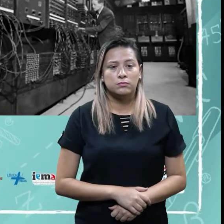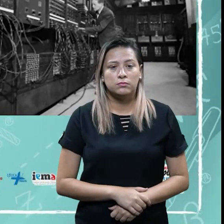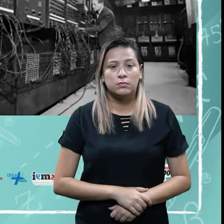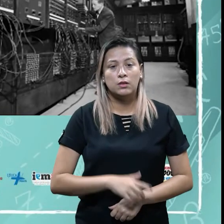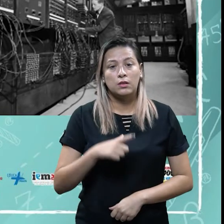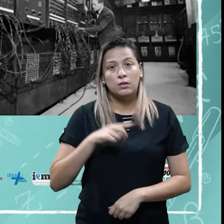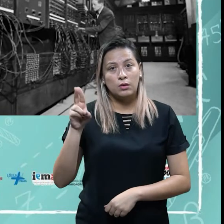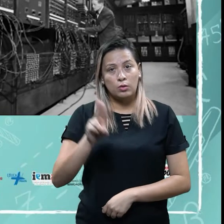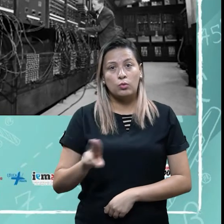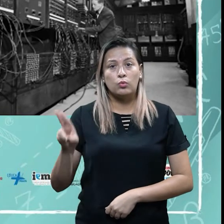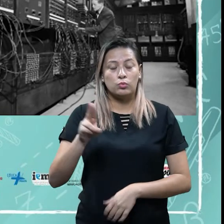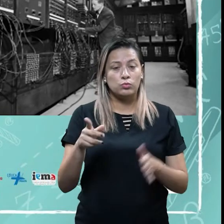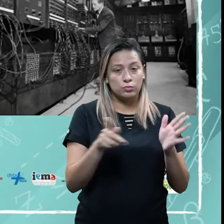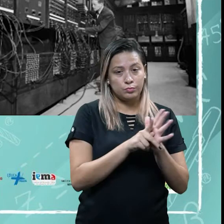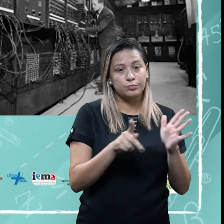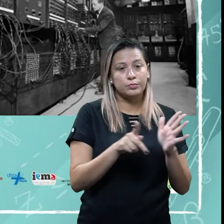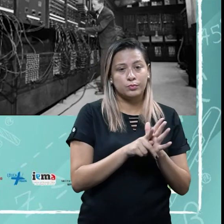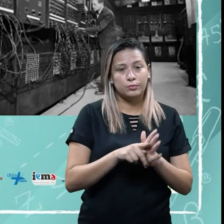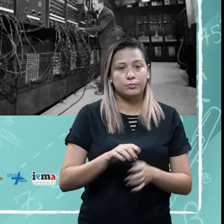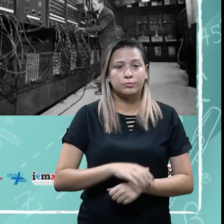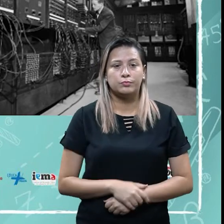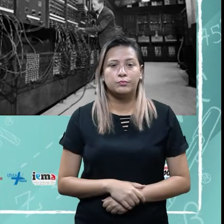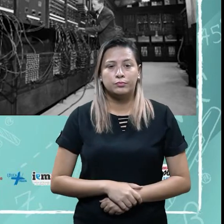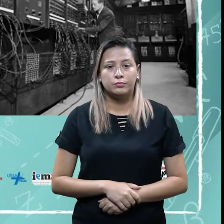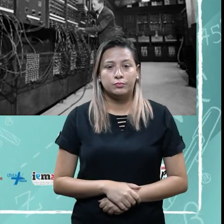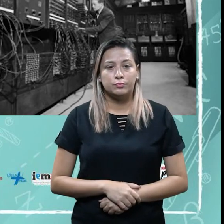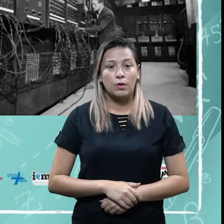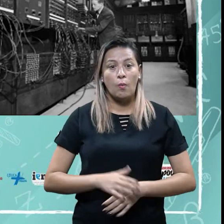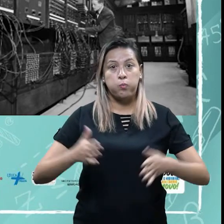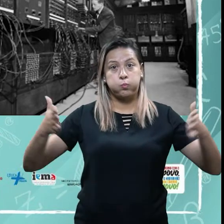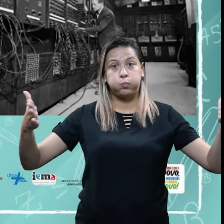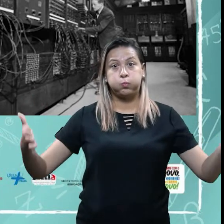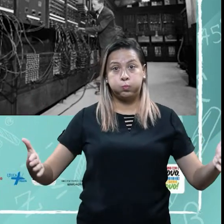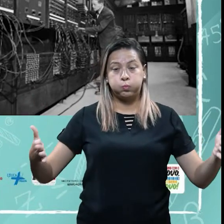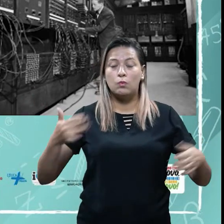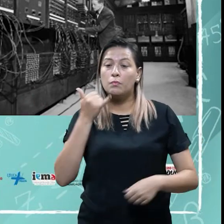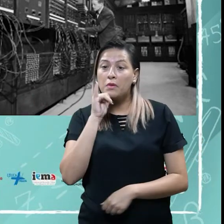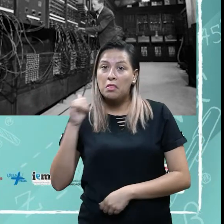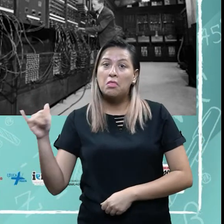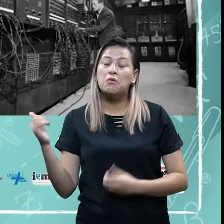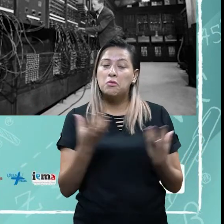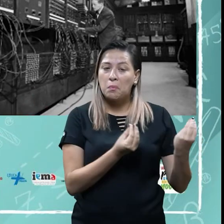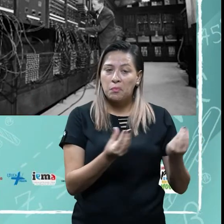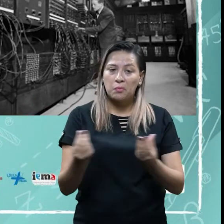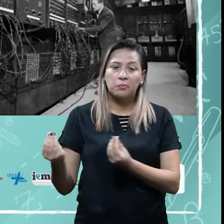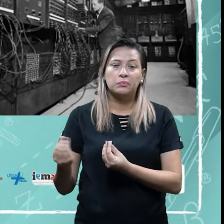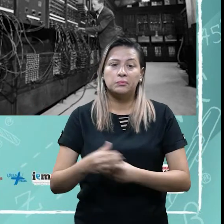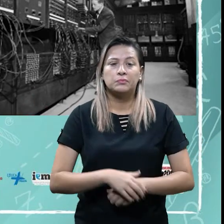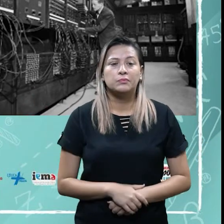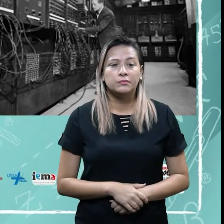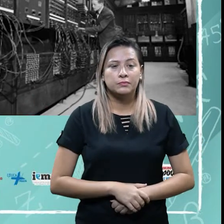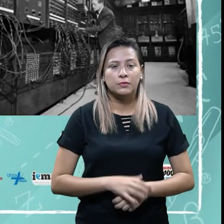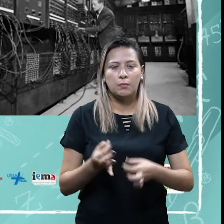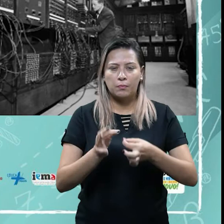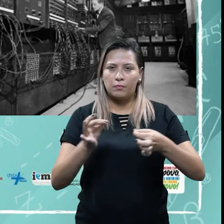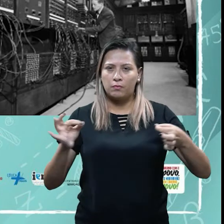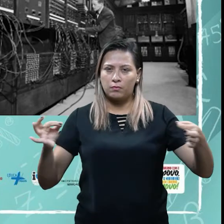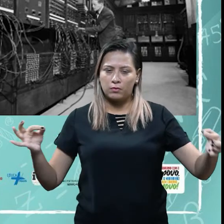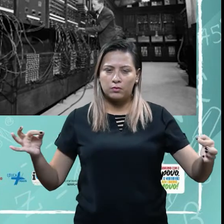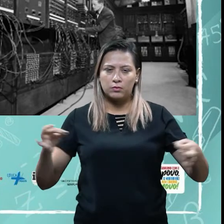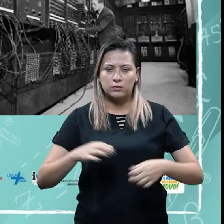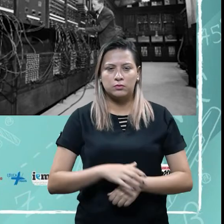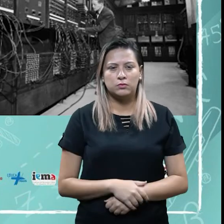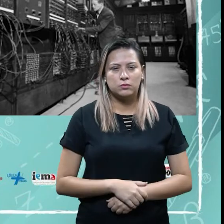Possuíam um uso restrito, além de serem imensos, tá? Consumiam muita energia, media cerca de